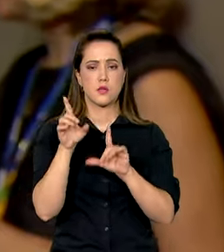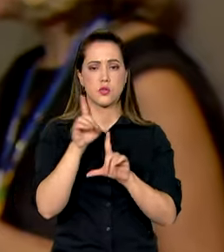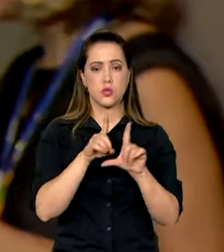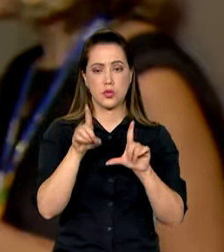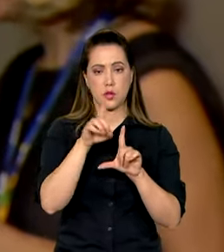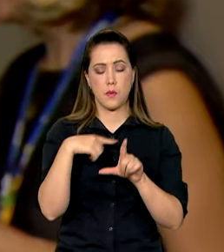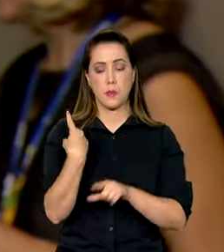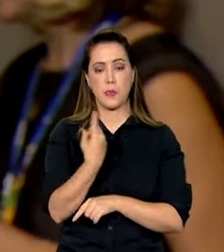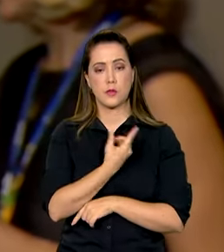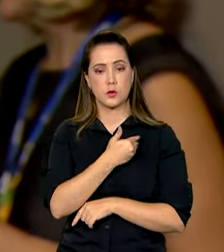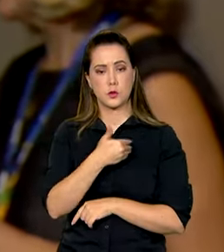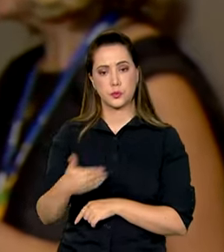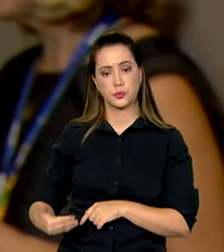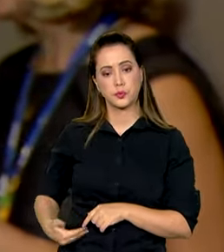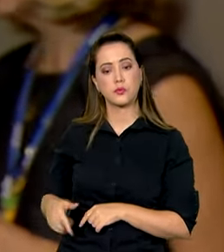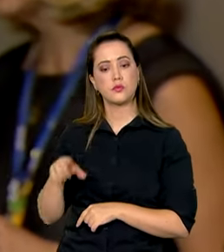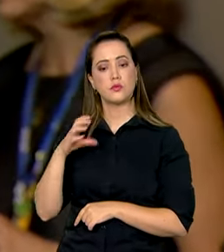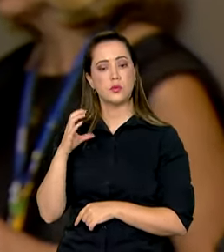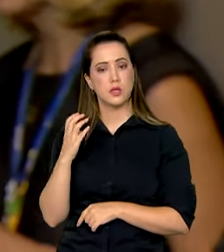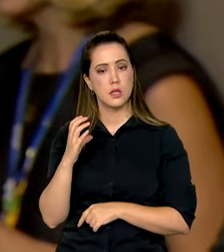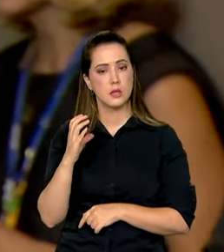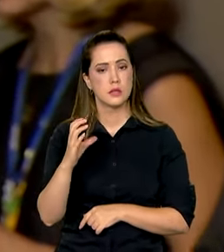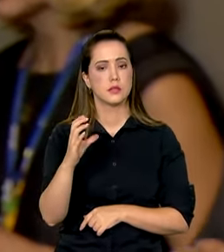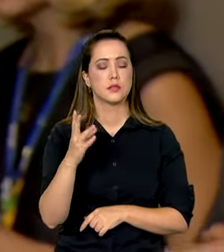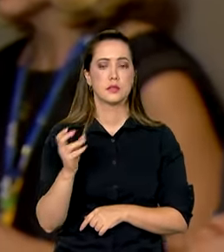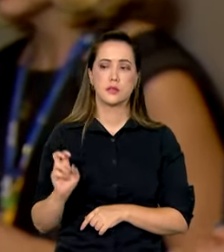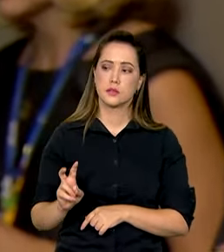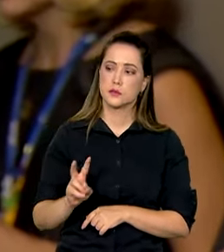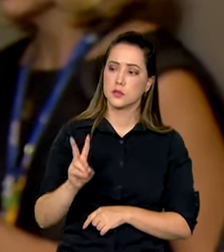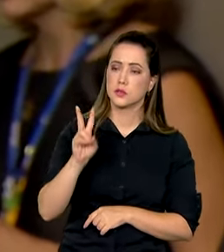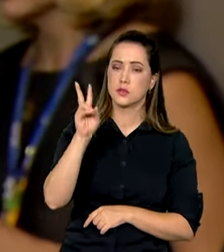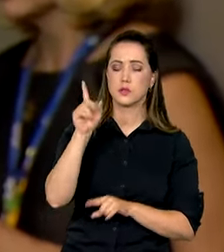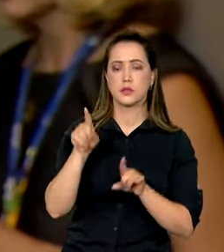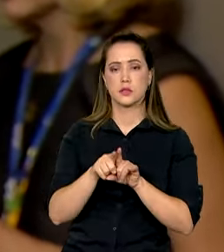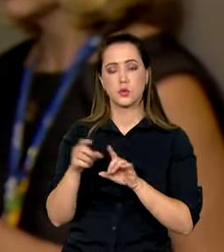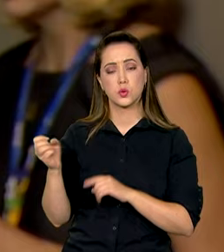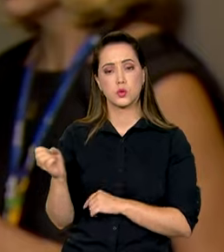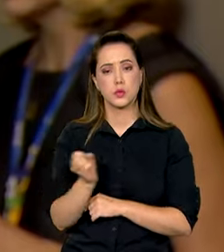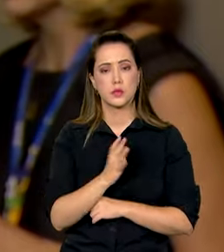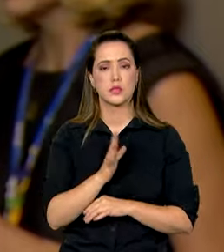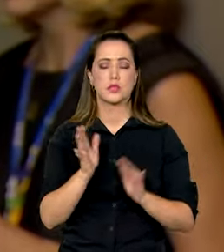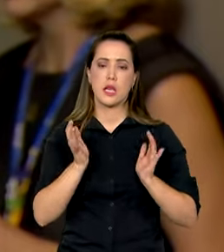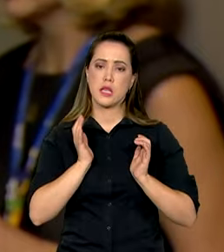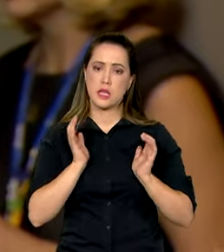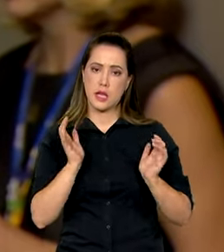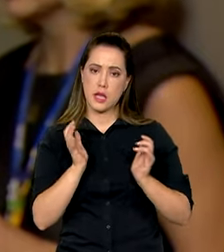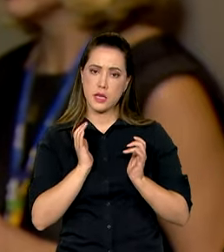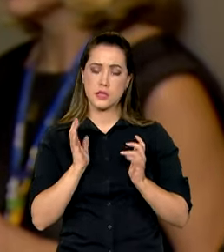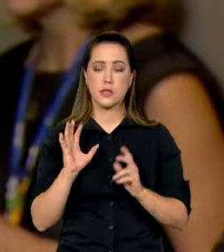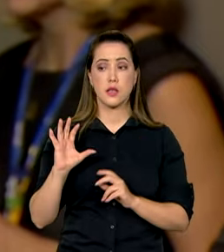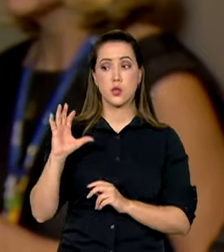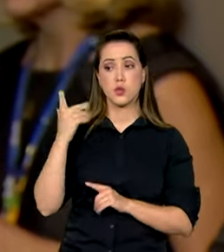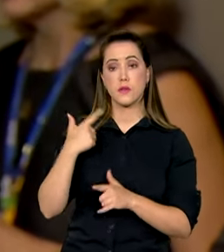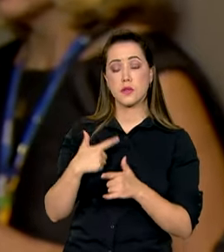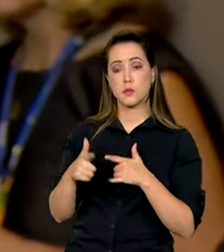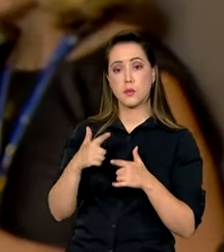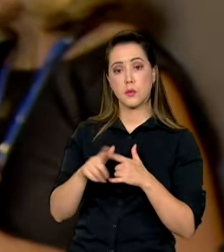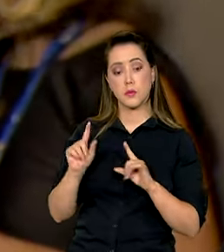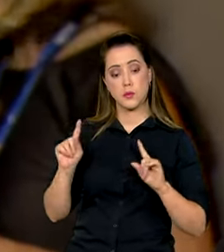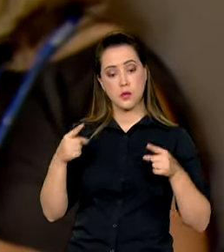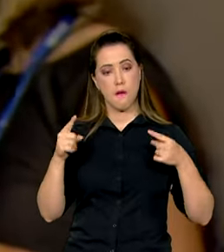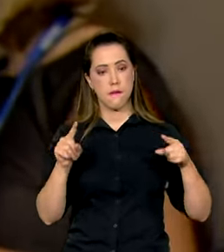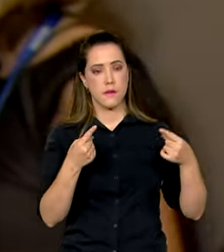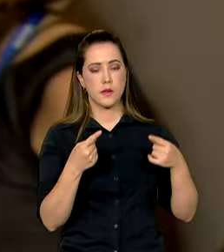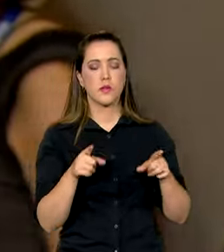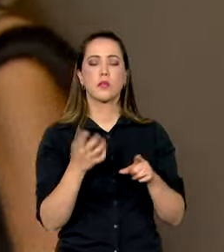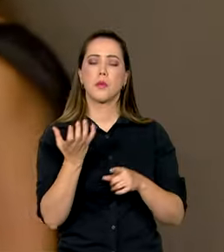governo, a ciência é instrumento para a geração de valor, de inovação, de riquezas, de soluções para os nossos desafios, de